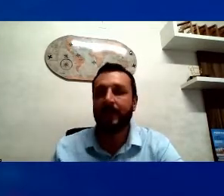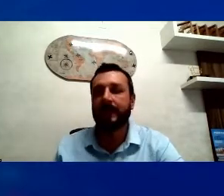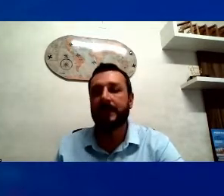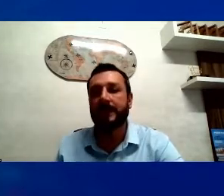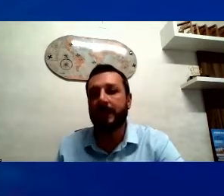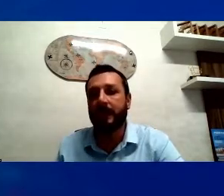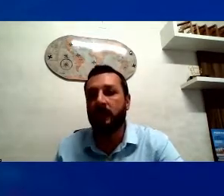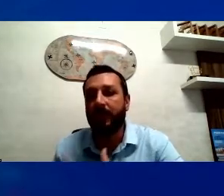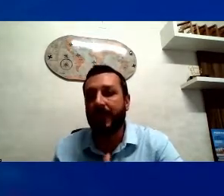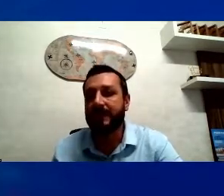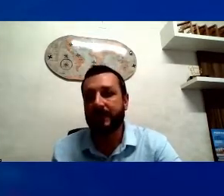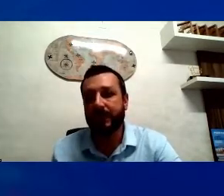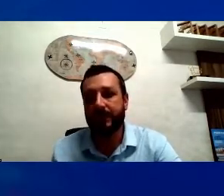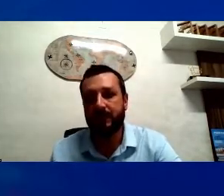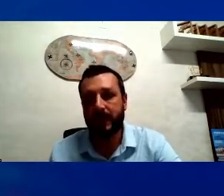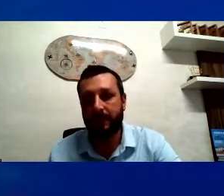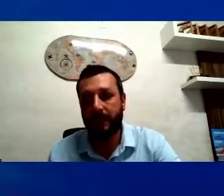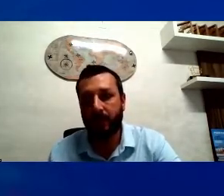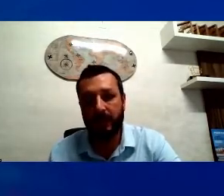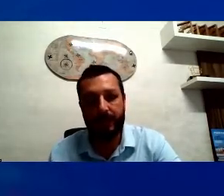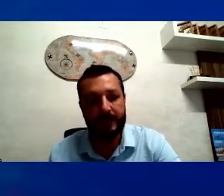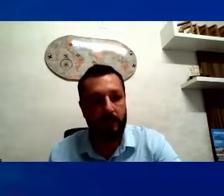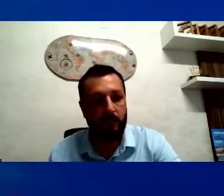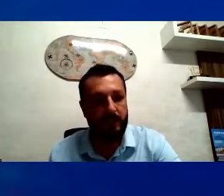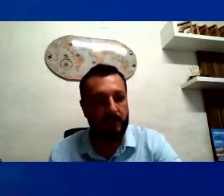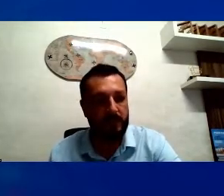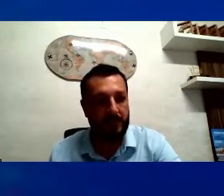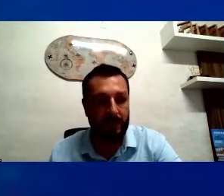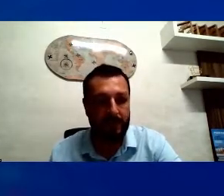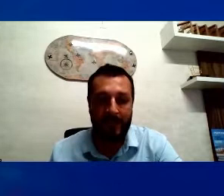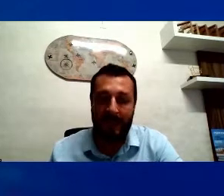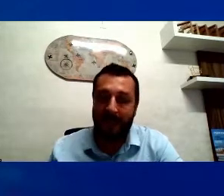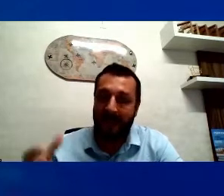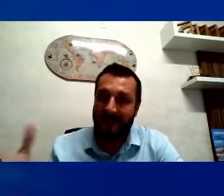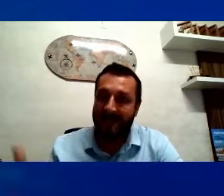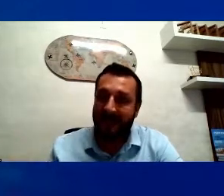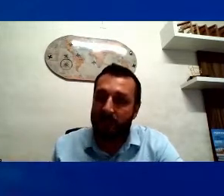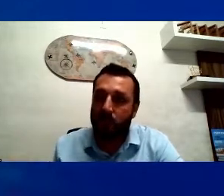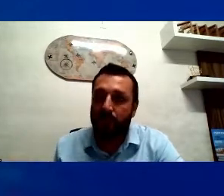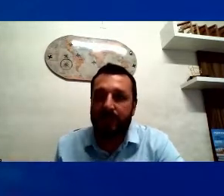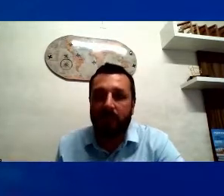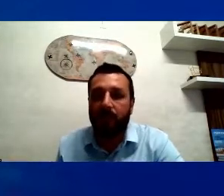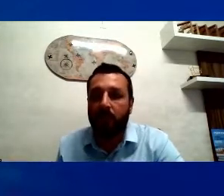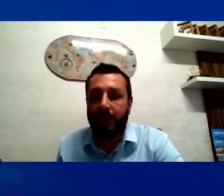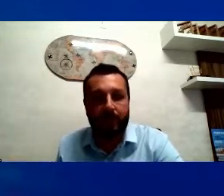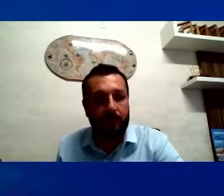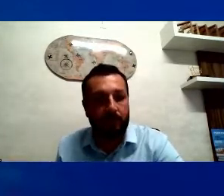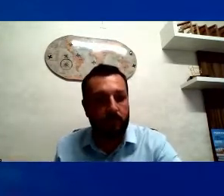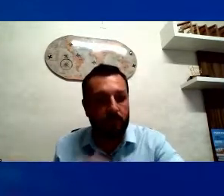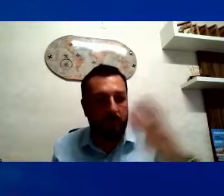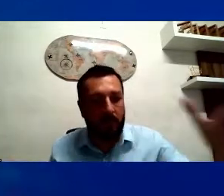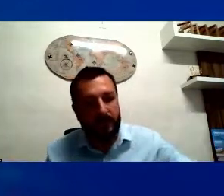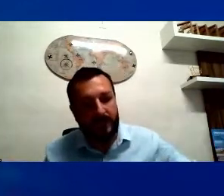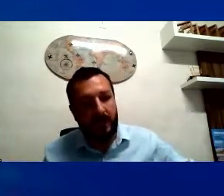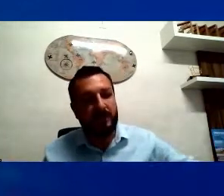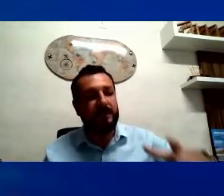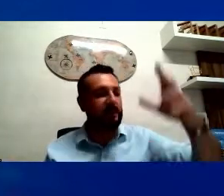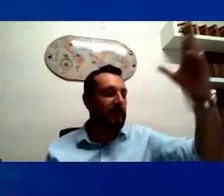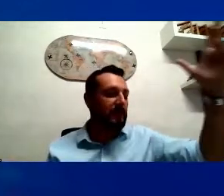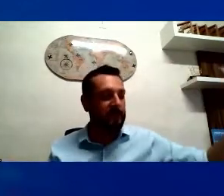profissionais e com empresas sedentas aí para poder prestar um serviço para a gente. As cidades hoje já estão fomentando, elas montaram